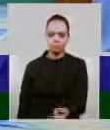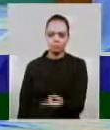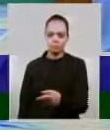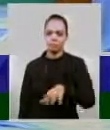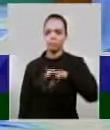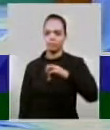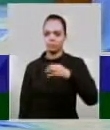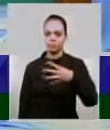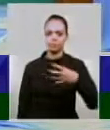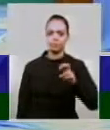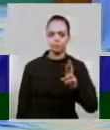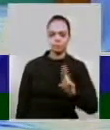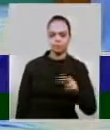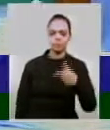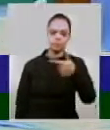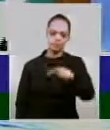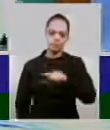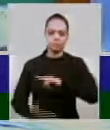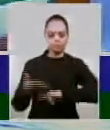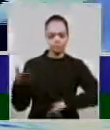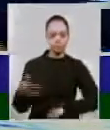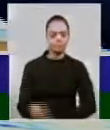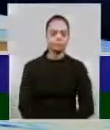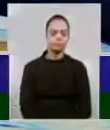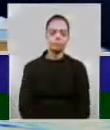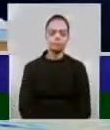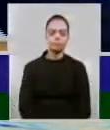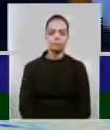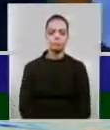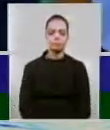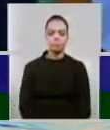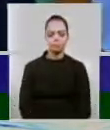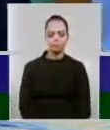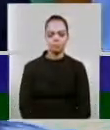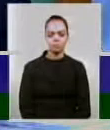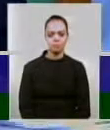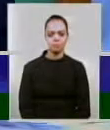R$ 416.945,00, e da outras providências.